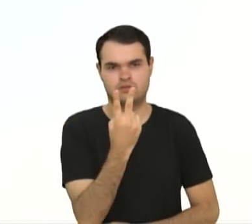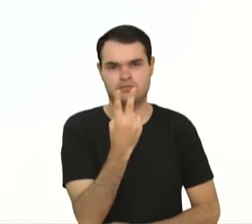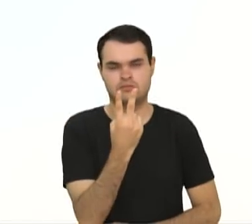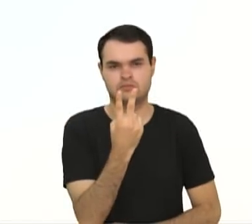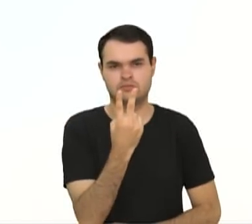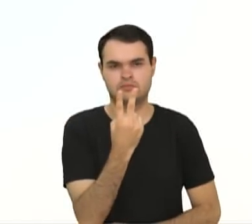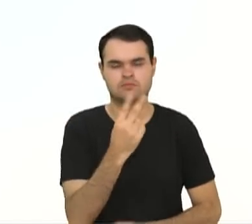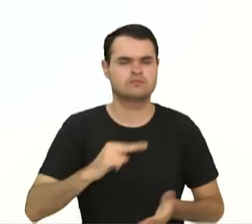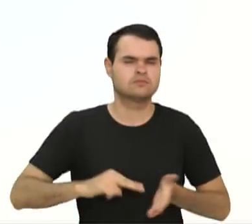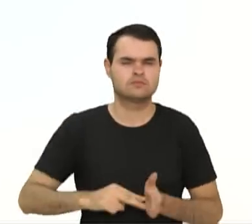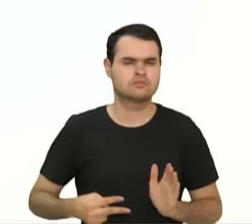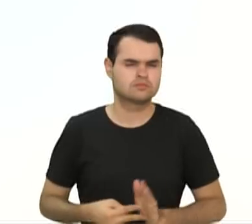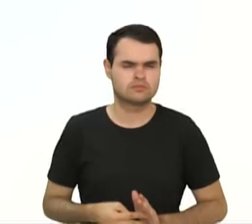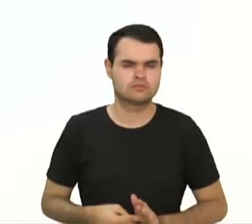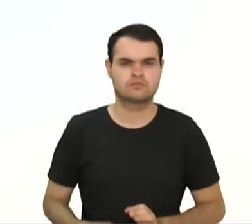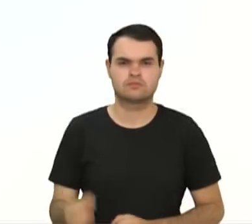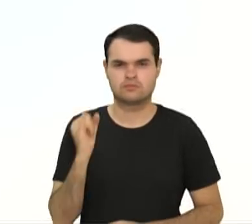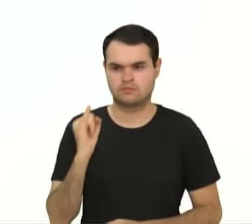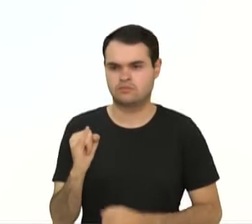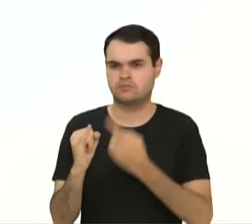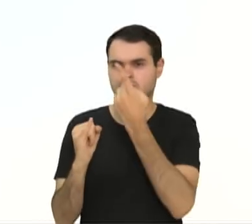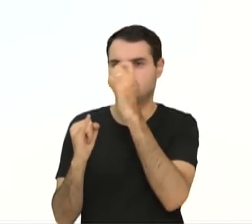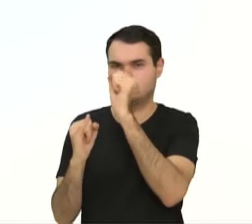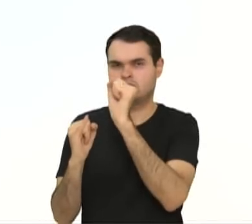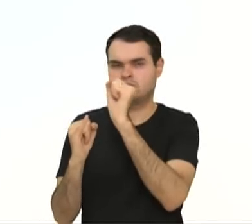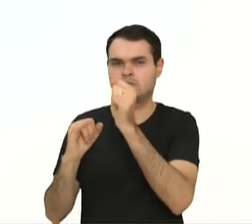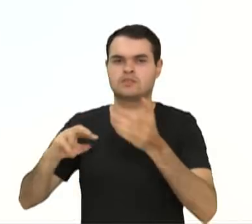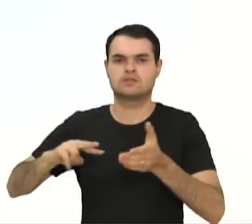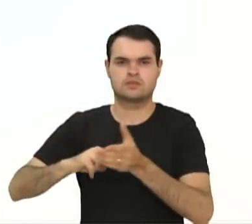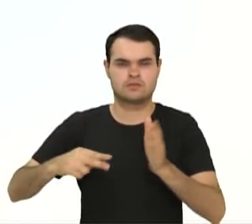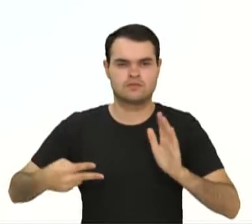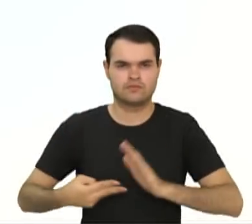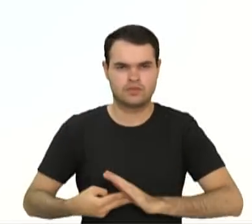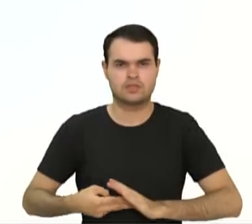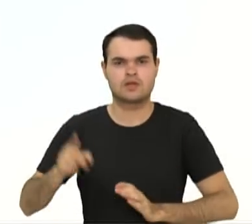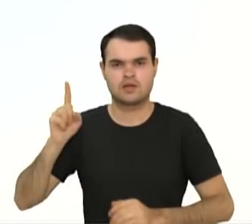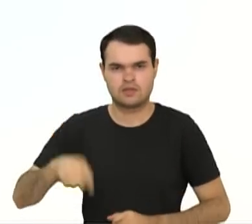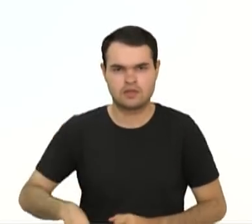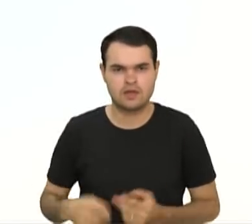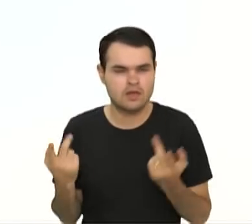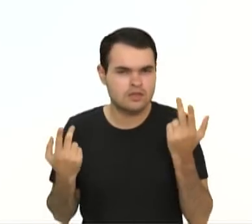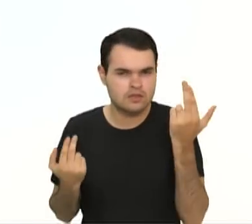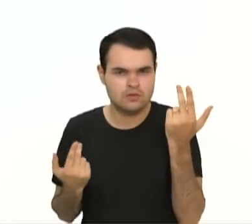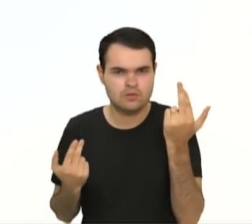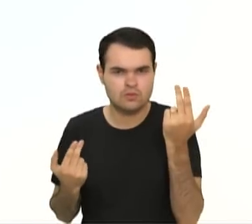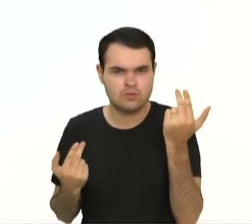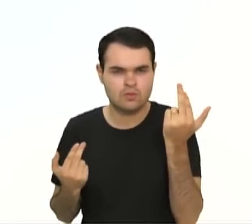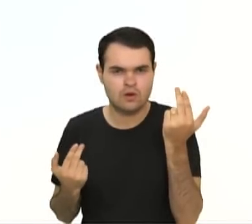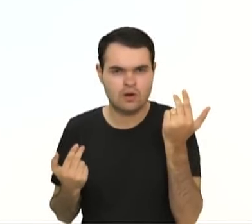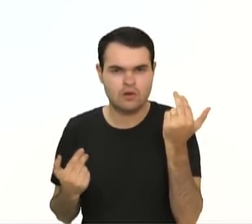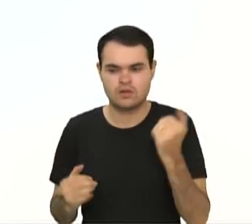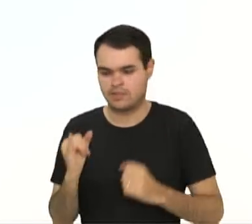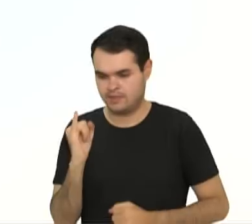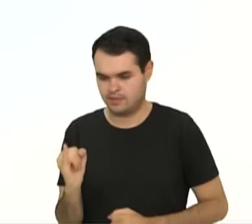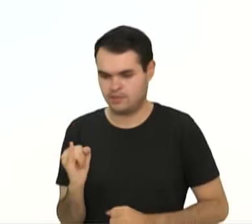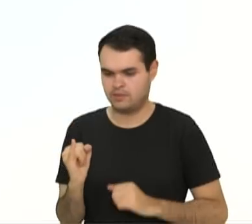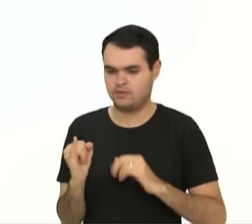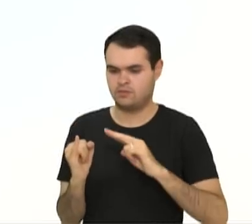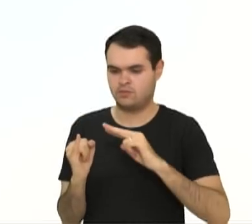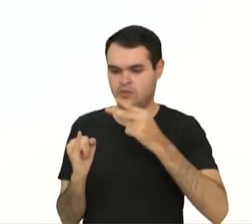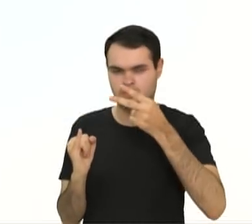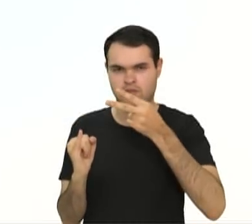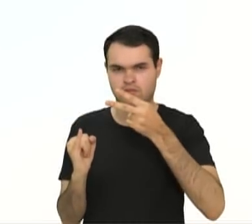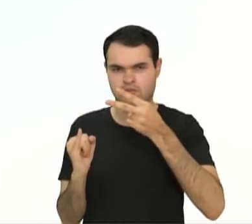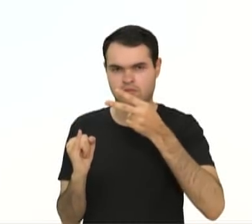2. Ou seja, i elevado a 18 significa que ele é a mesma coisa que fosse i elevado ao